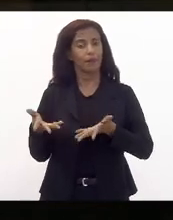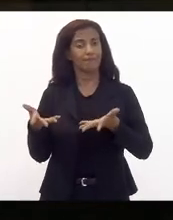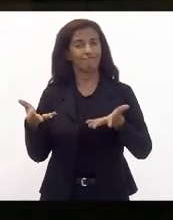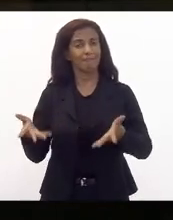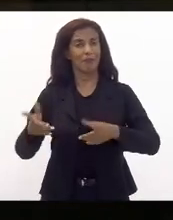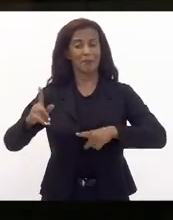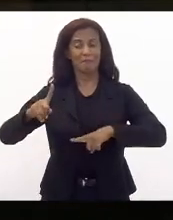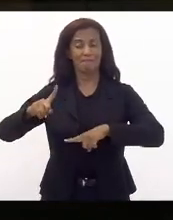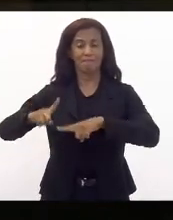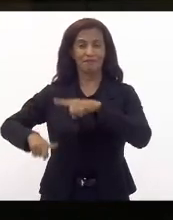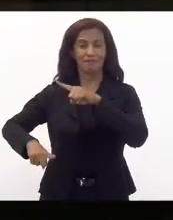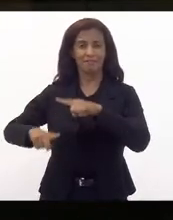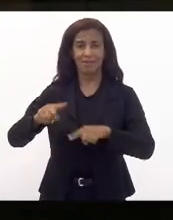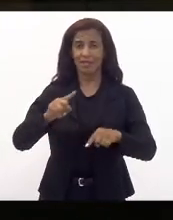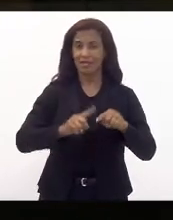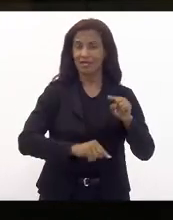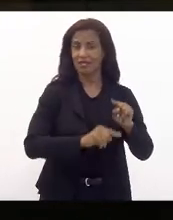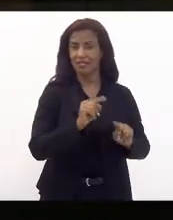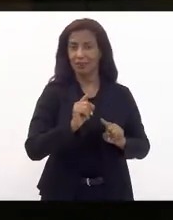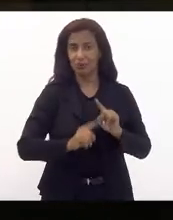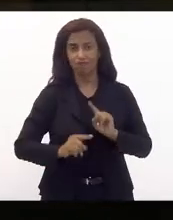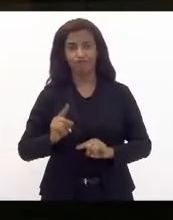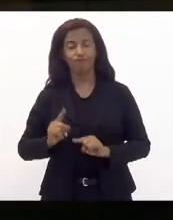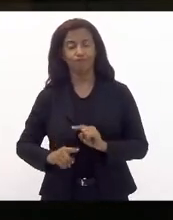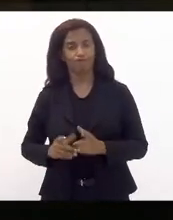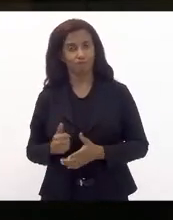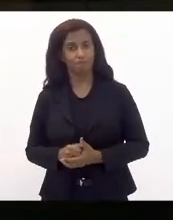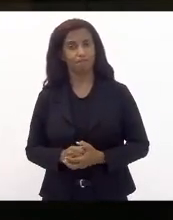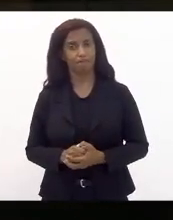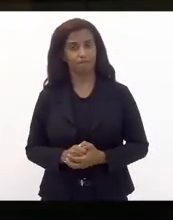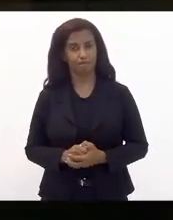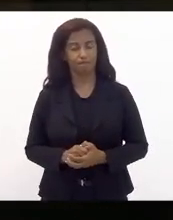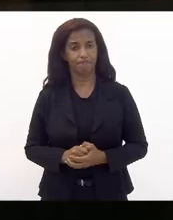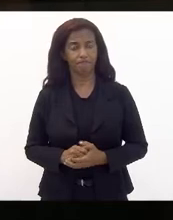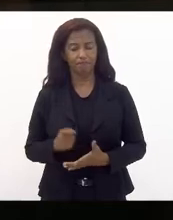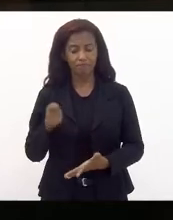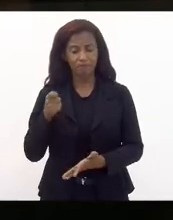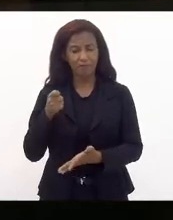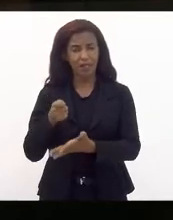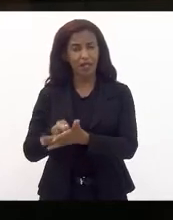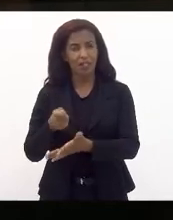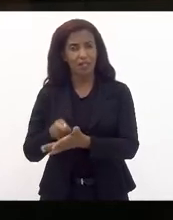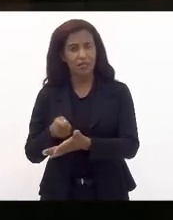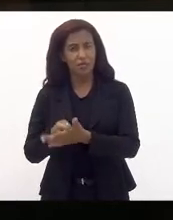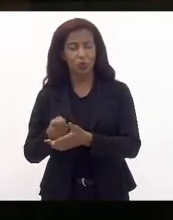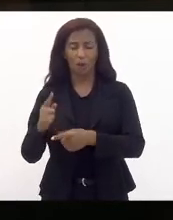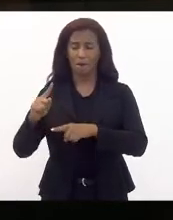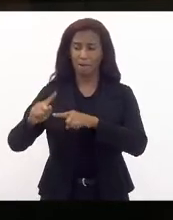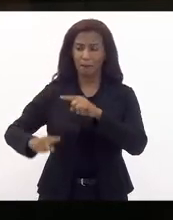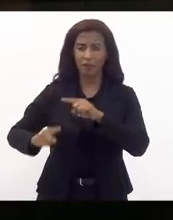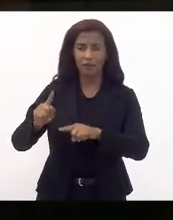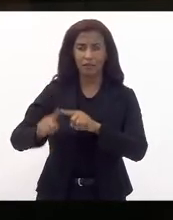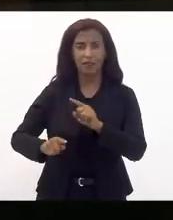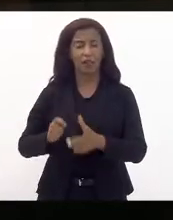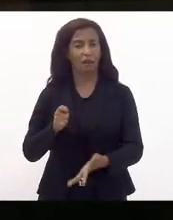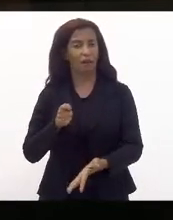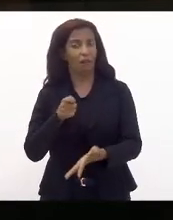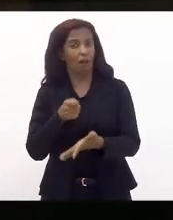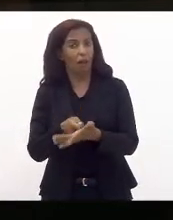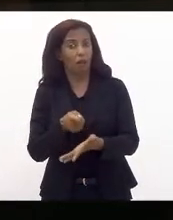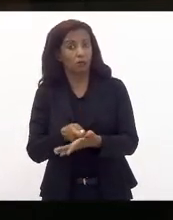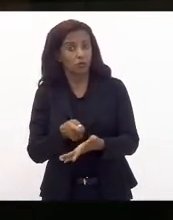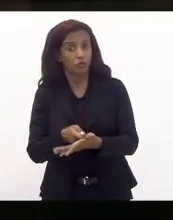o material o que garante dores material garantidor